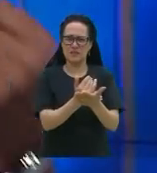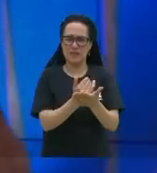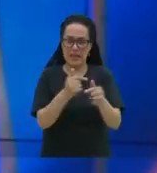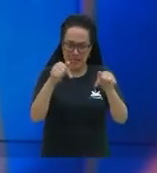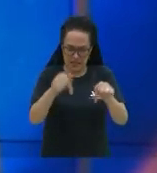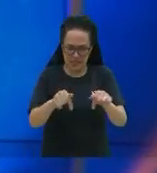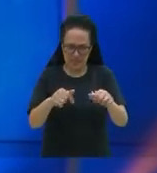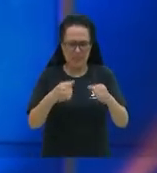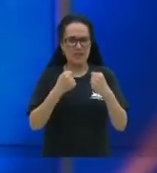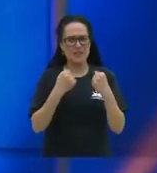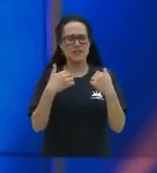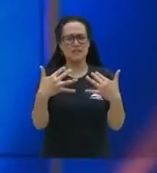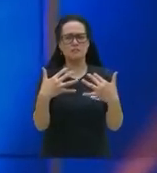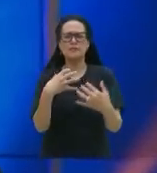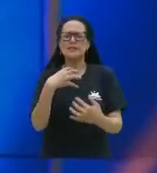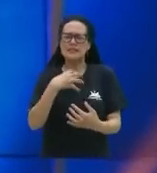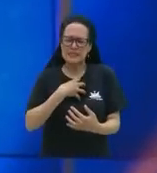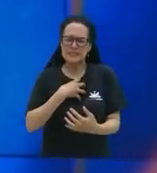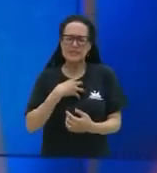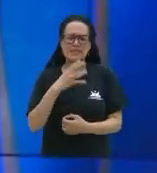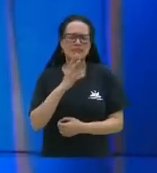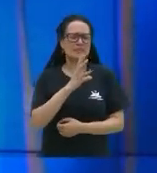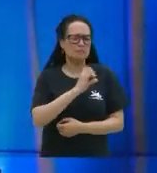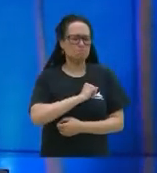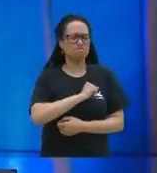sinta-se amado por Jesus.